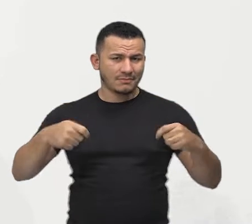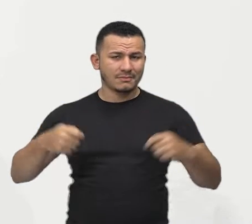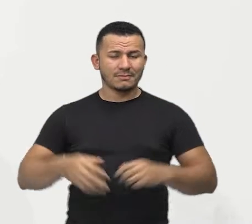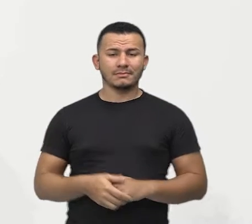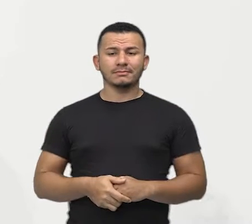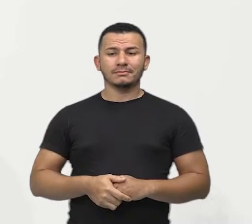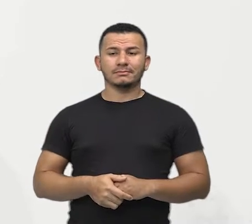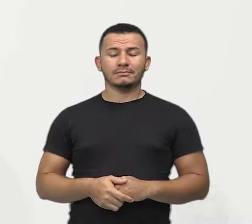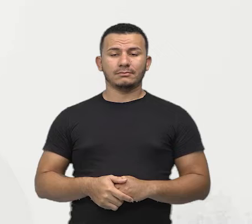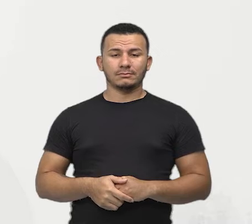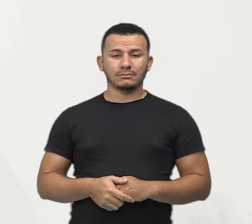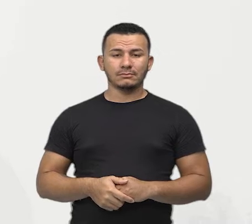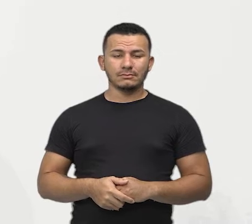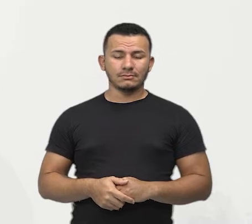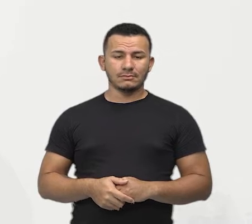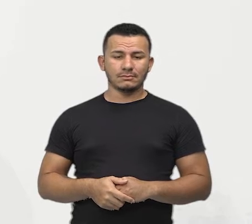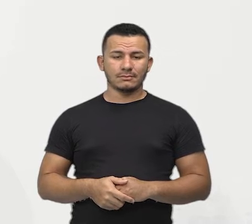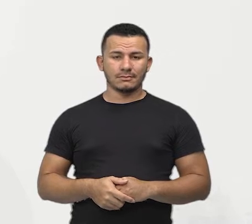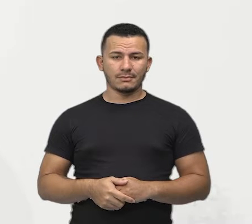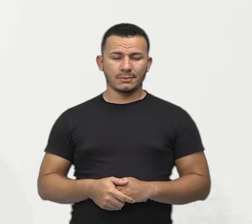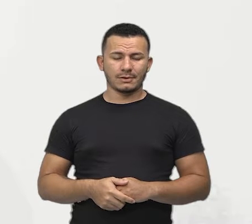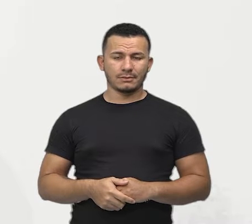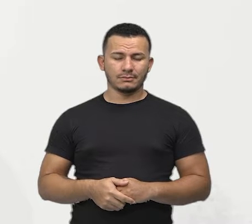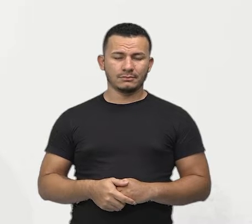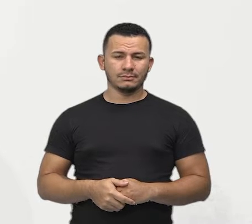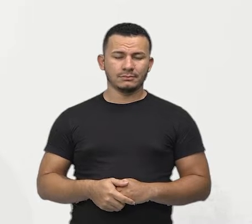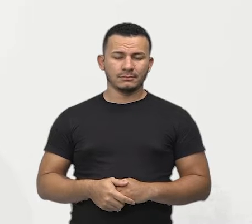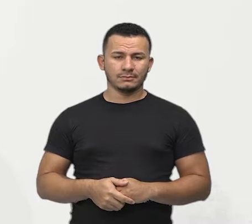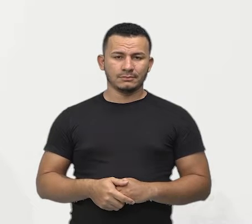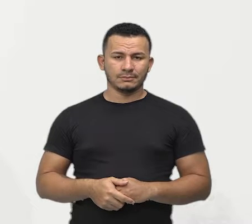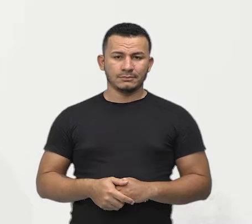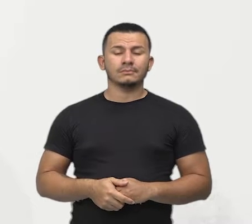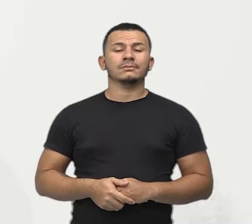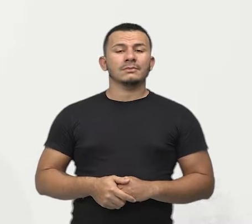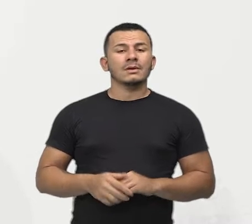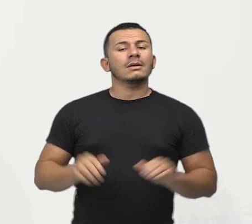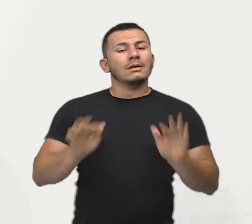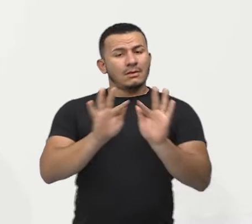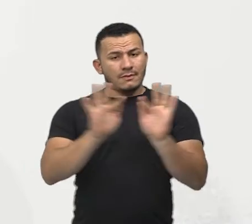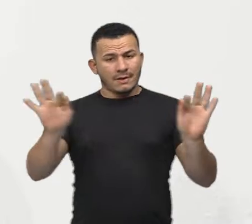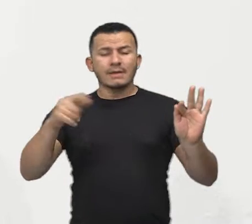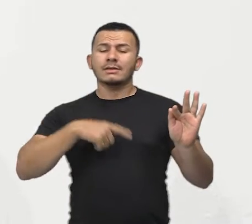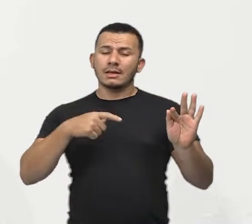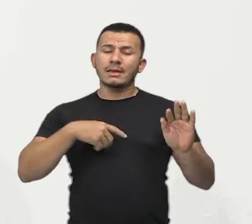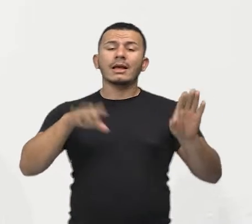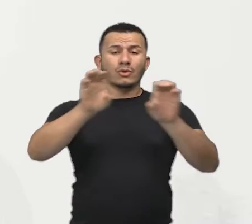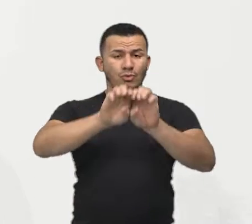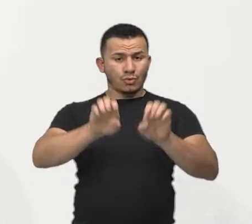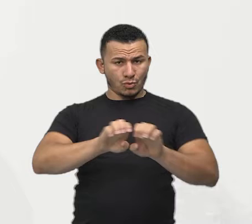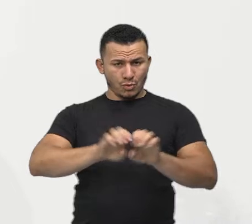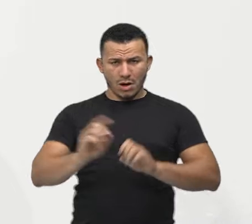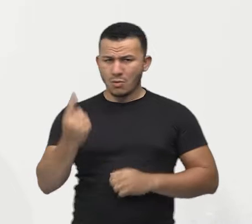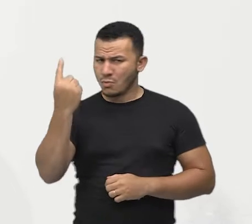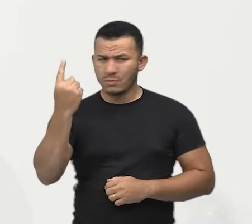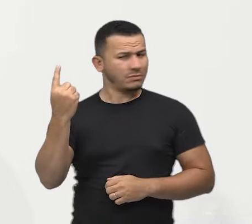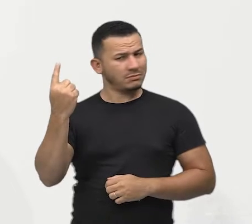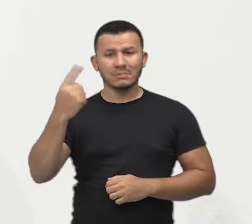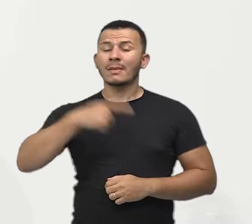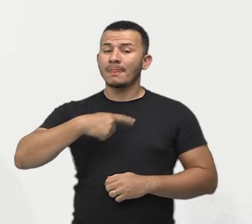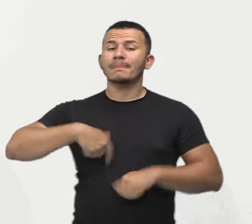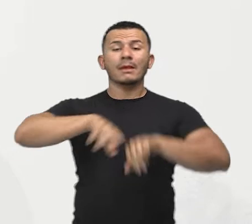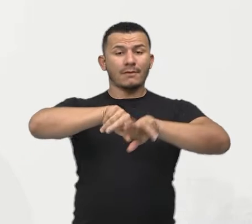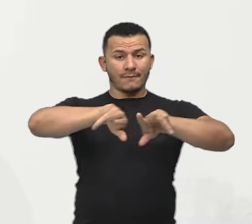nisso, a gente tem que observar também que as frases podem ter estruturas variadas. Na